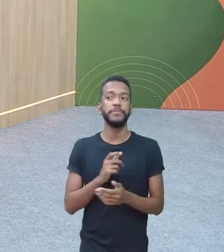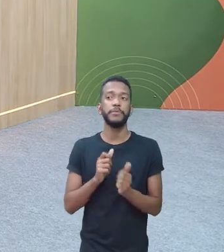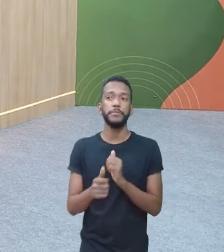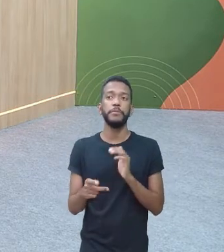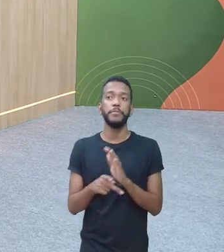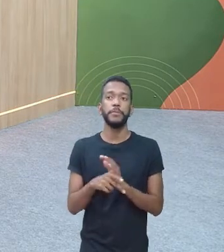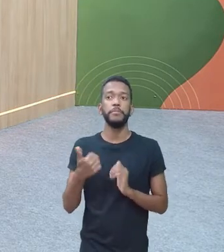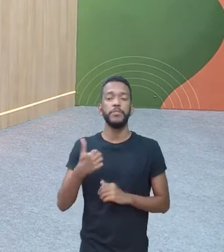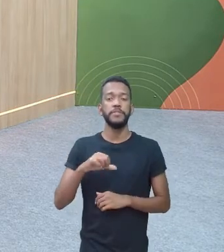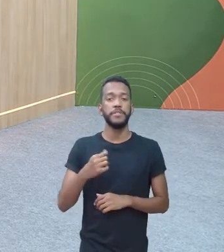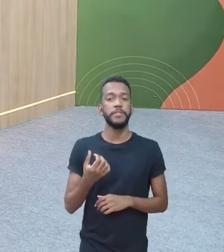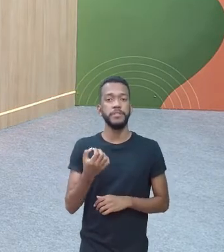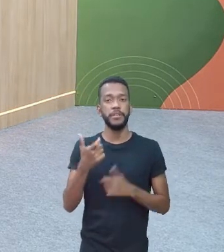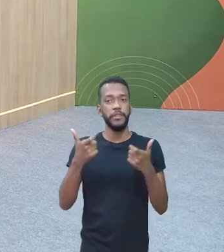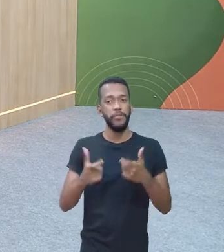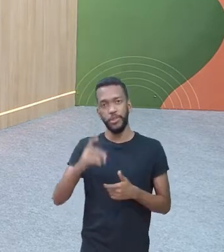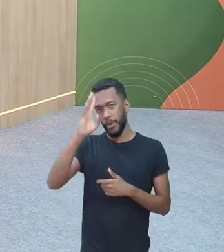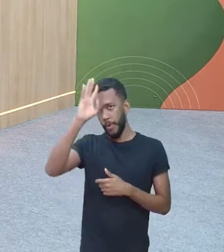Jogos Paralímpicos.